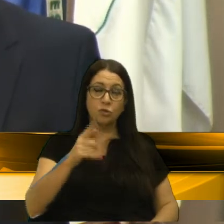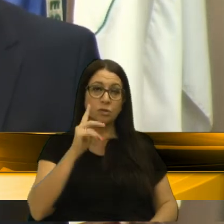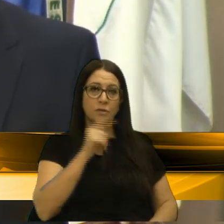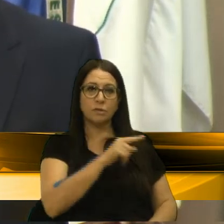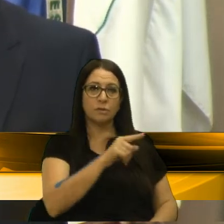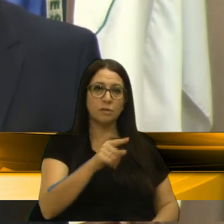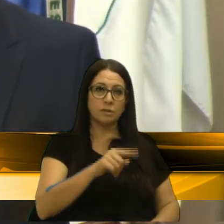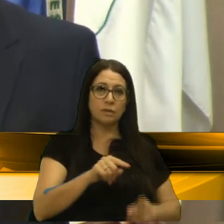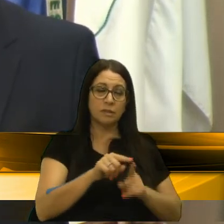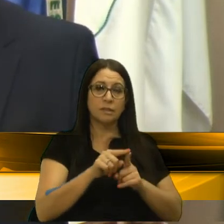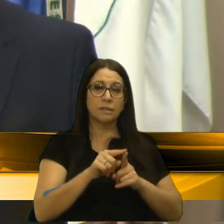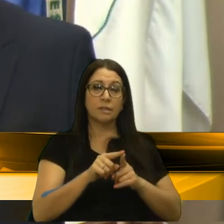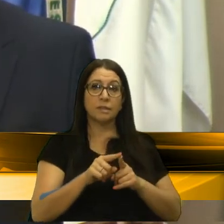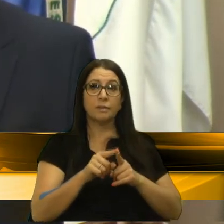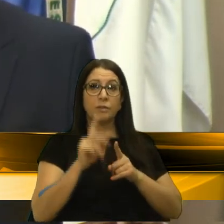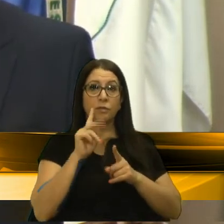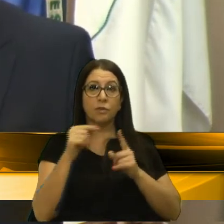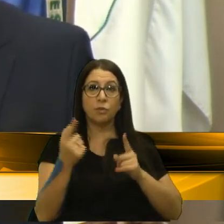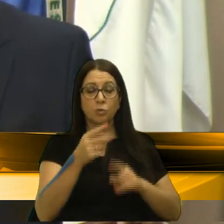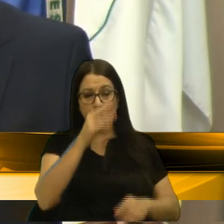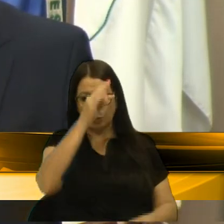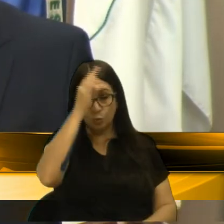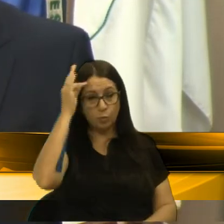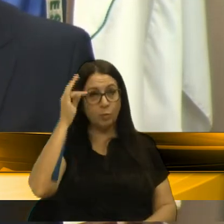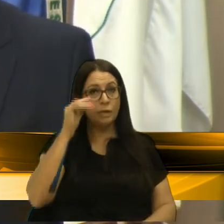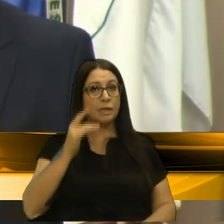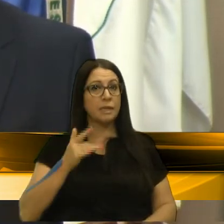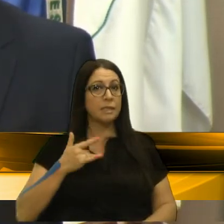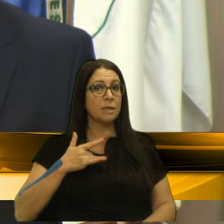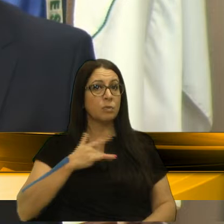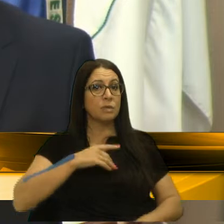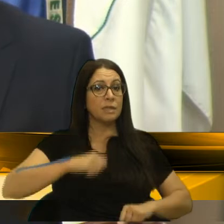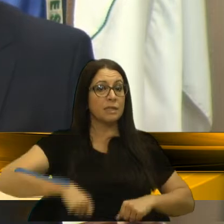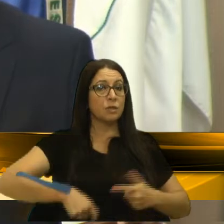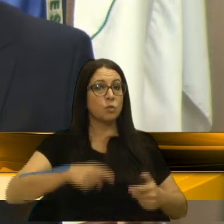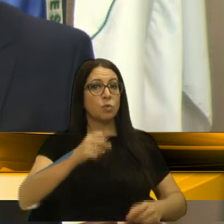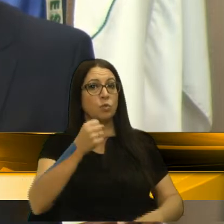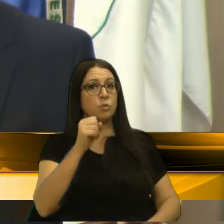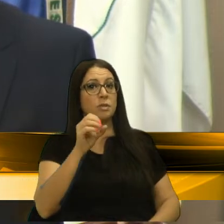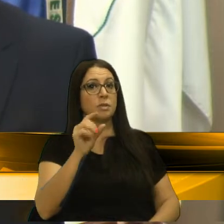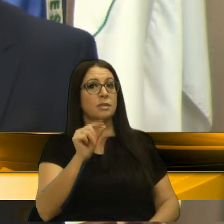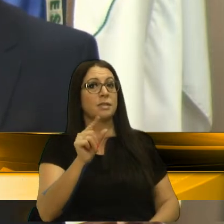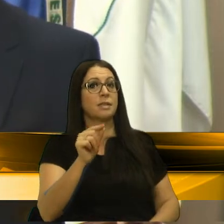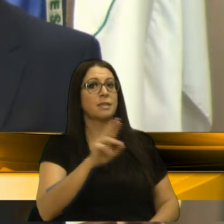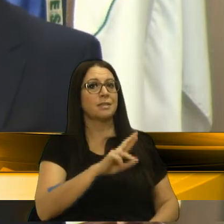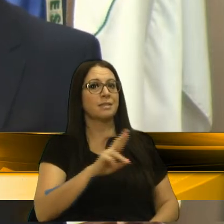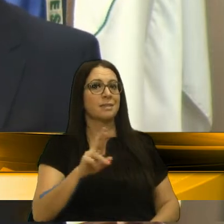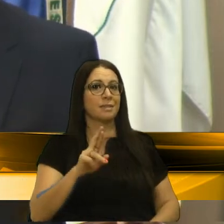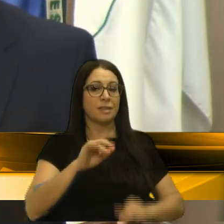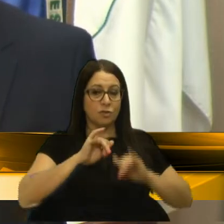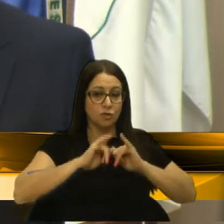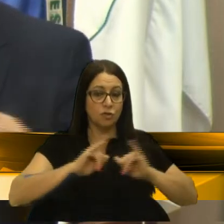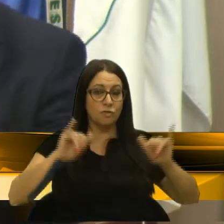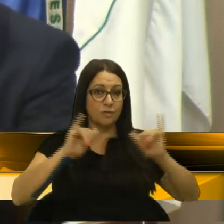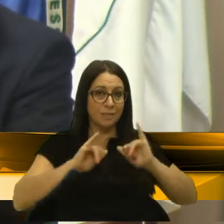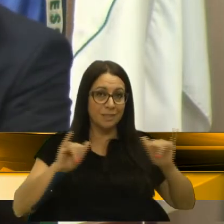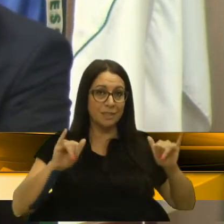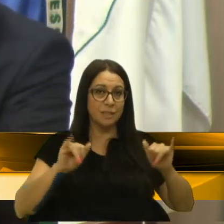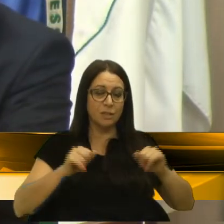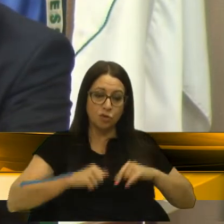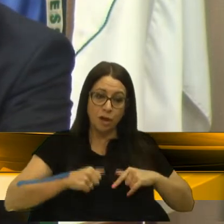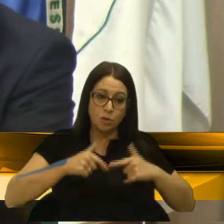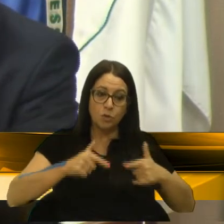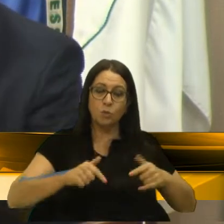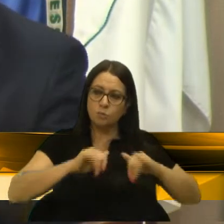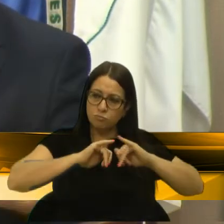contas da área da saúde dava conta, vereador Dr. Igor, que a saúde gastou R$ 810 na divulgação de ações,